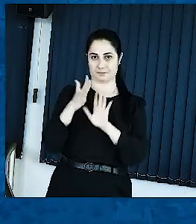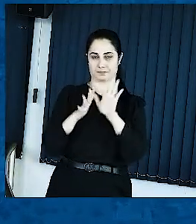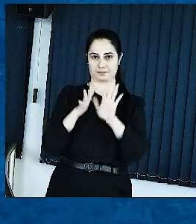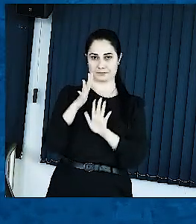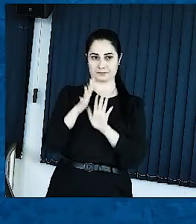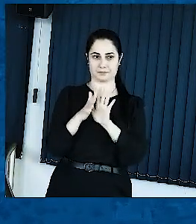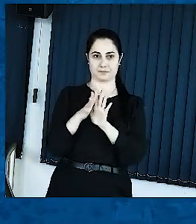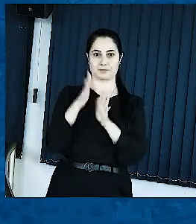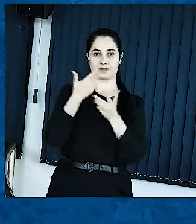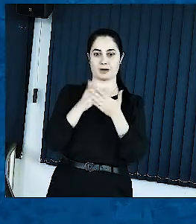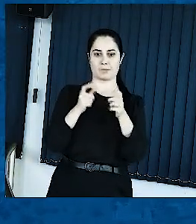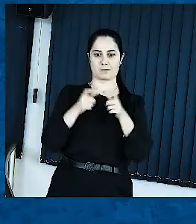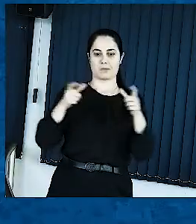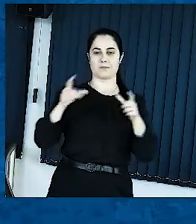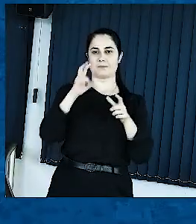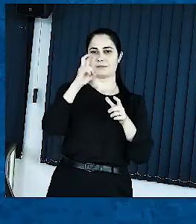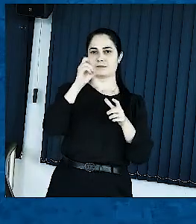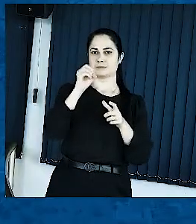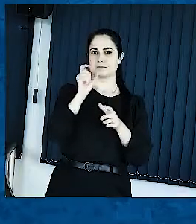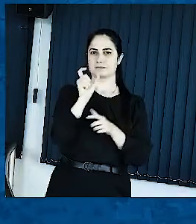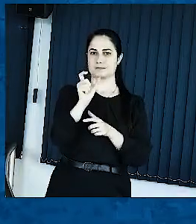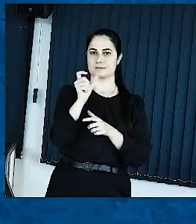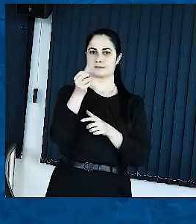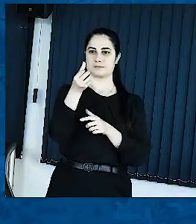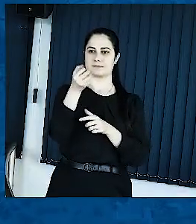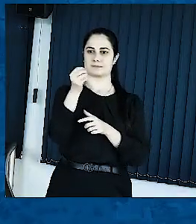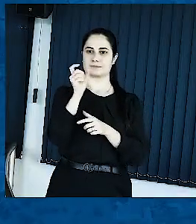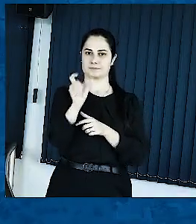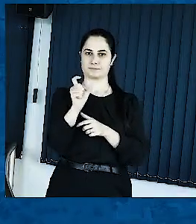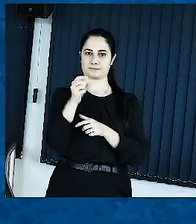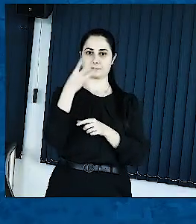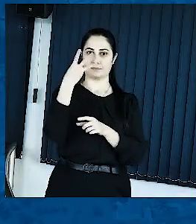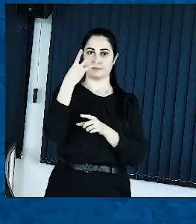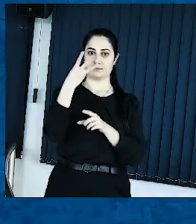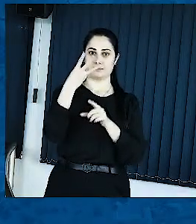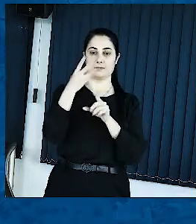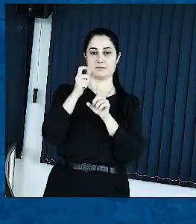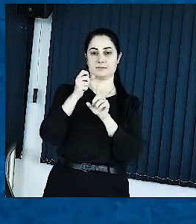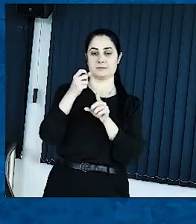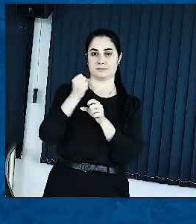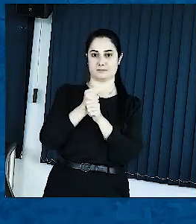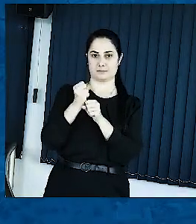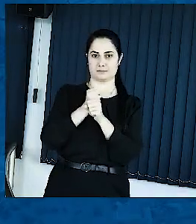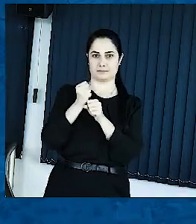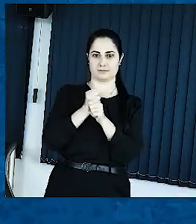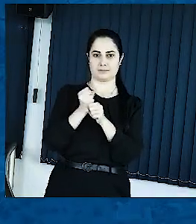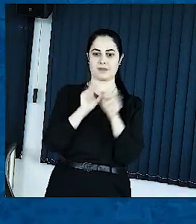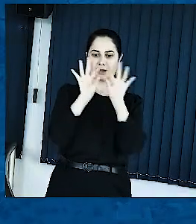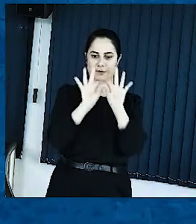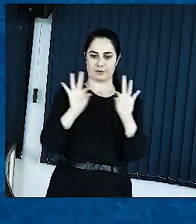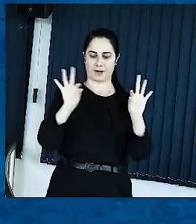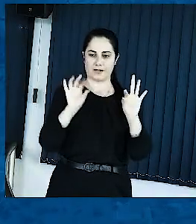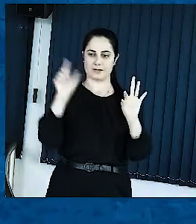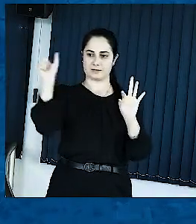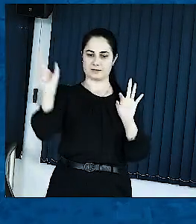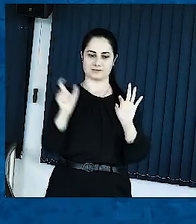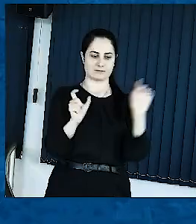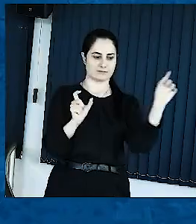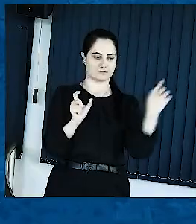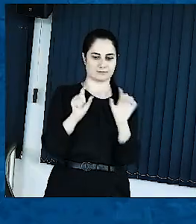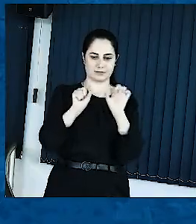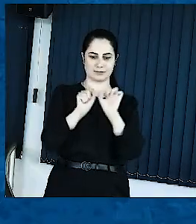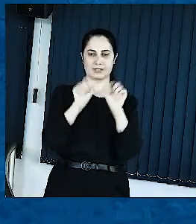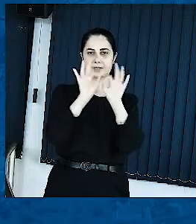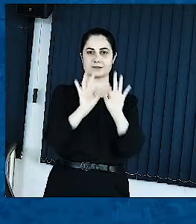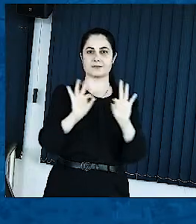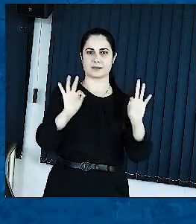já começa a explodir para 50, 60 palavras. Com 3 anos, essa criança já está formando pequenas frasezinhas, juntando uma palavrinha na